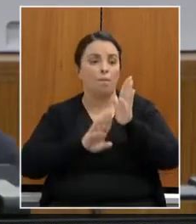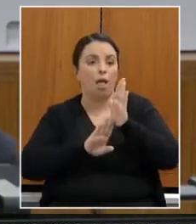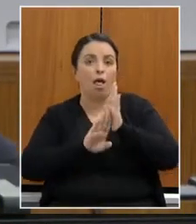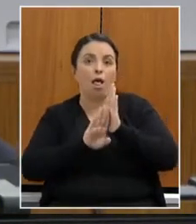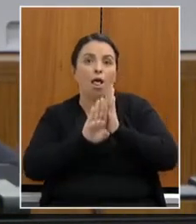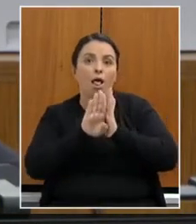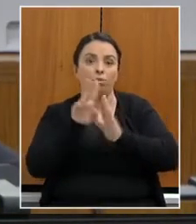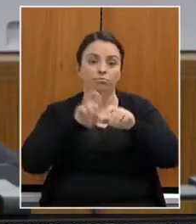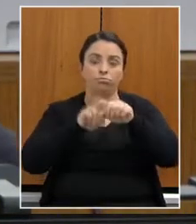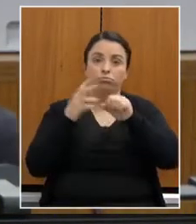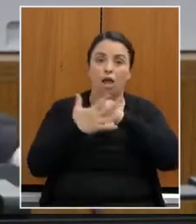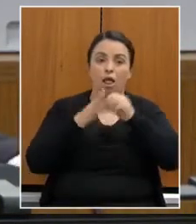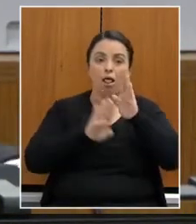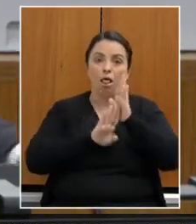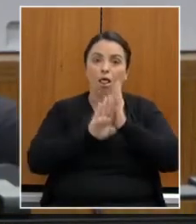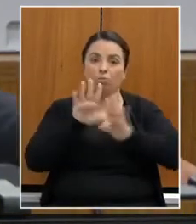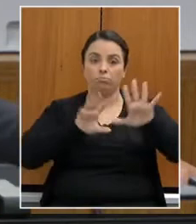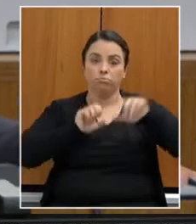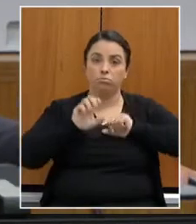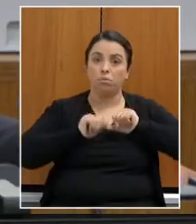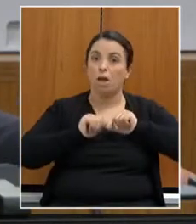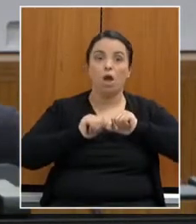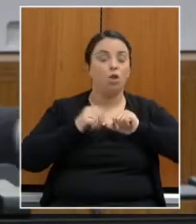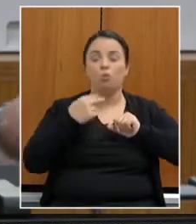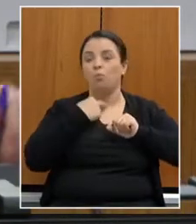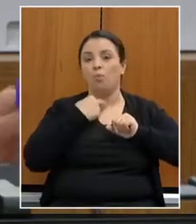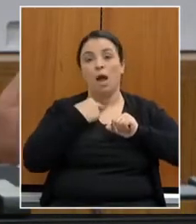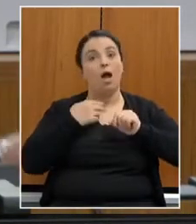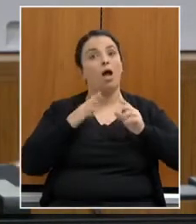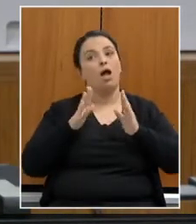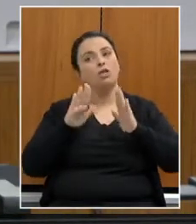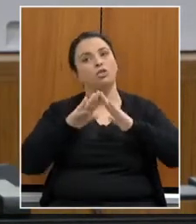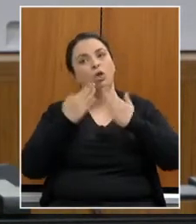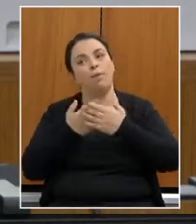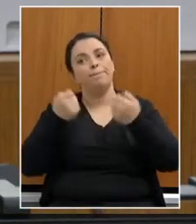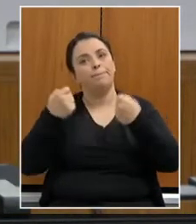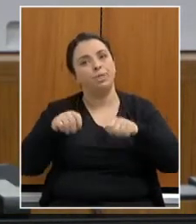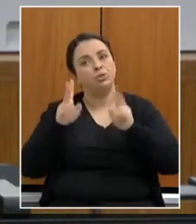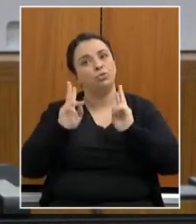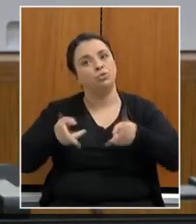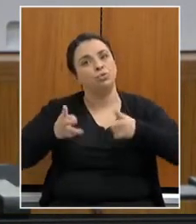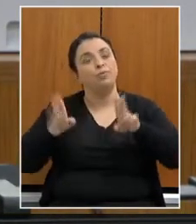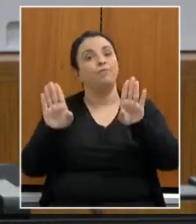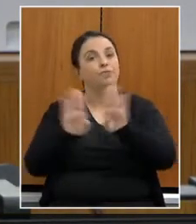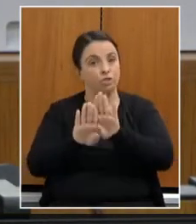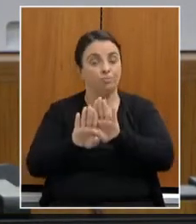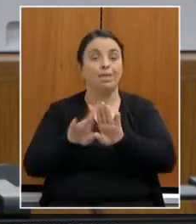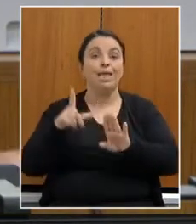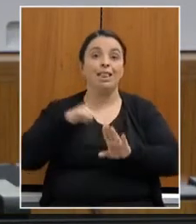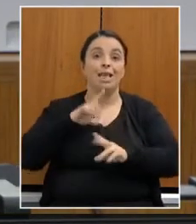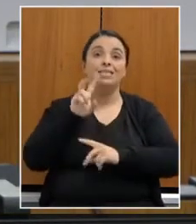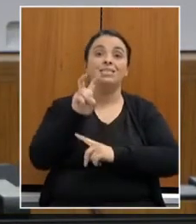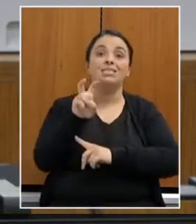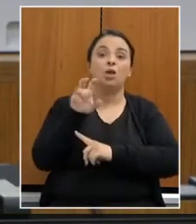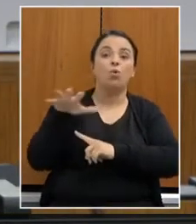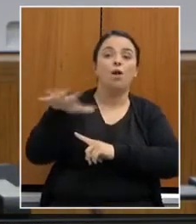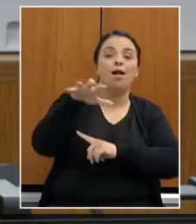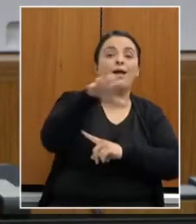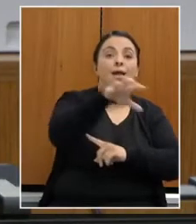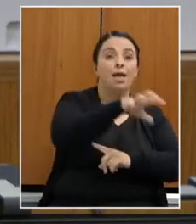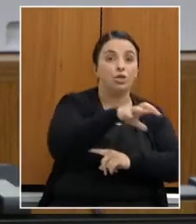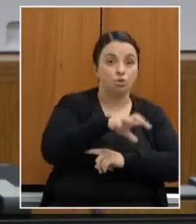de pacientes aguardando leito e o epidemiológico e assistencial hoje são cinco regiões nesse cenário então essas cinco regiões não